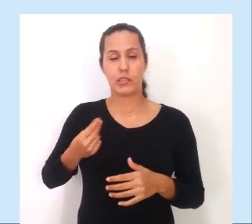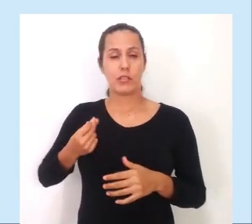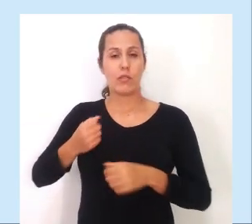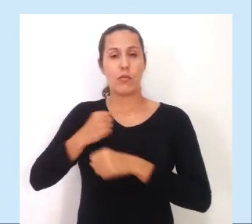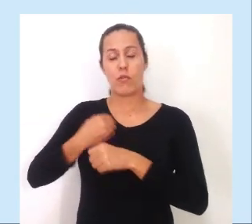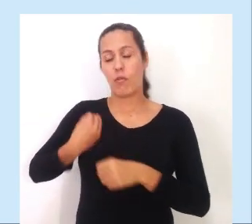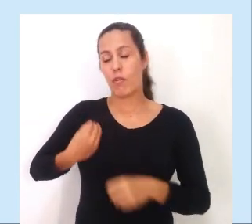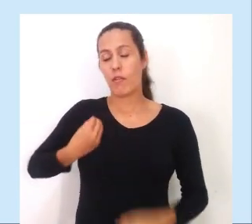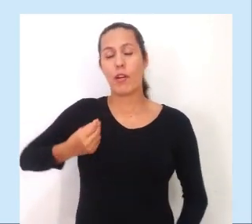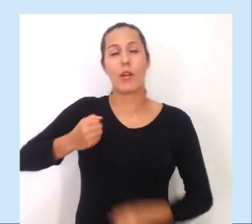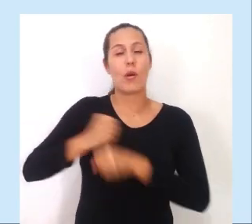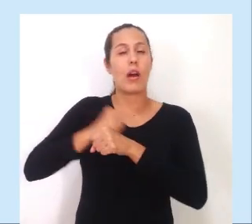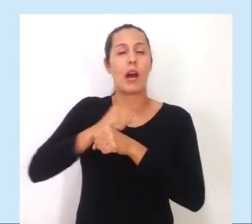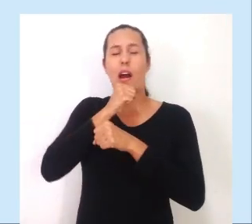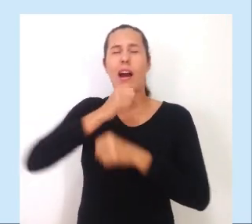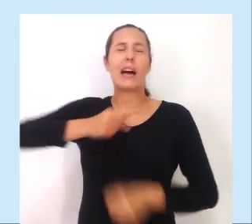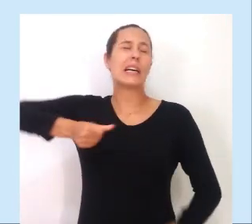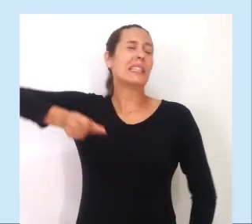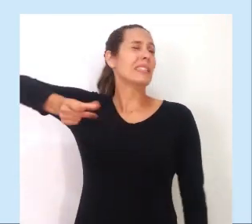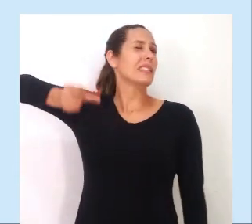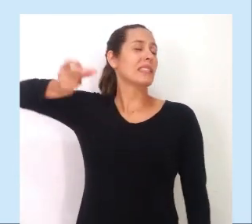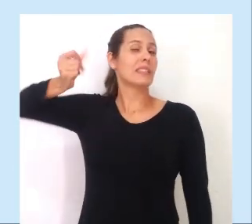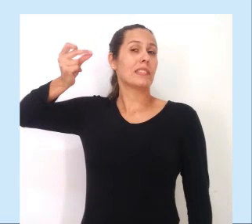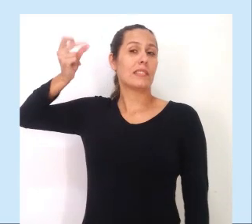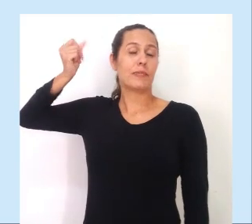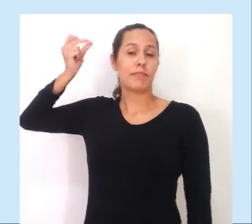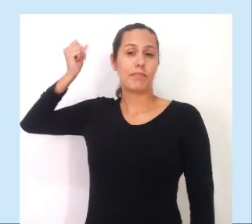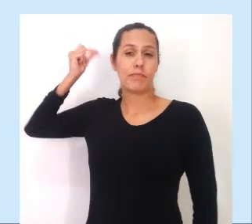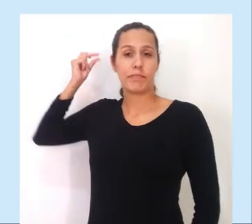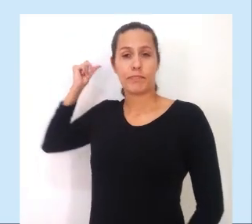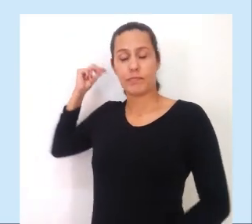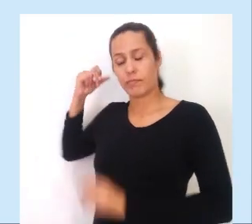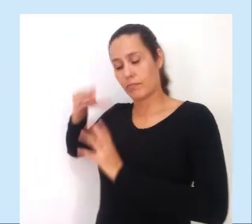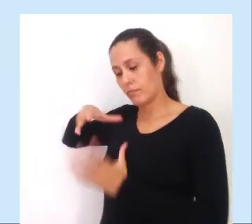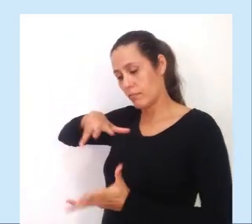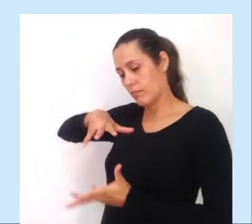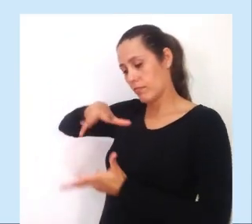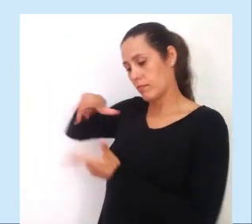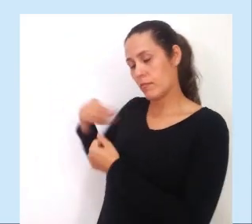né? Principalmente de seres vivos, que viveram há